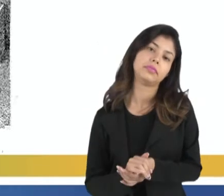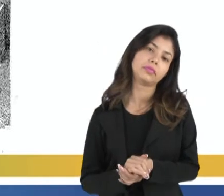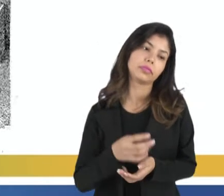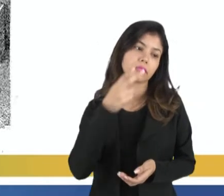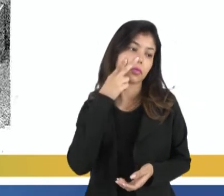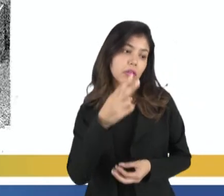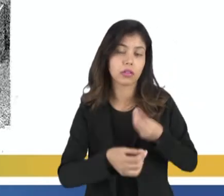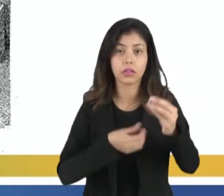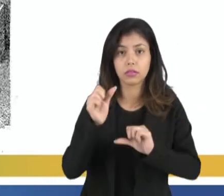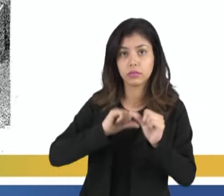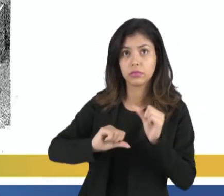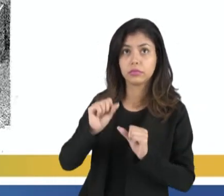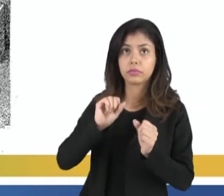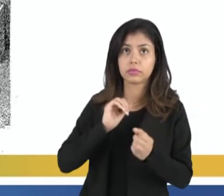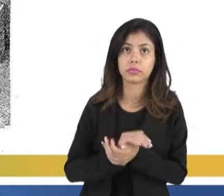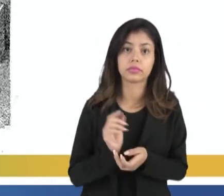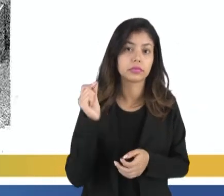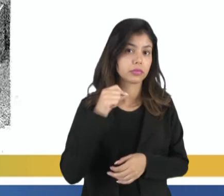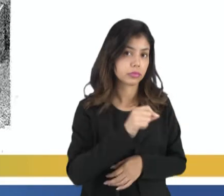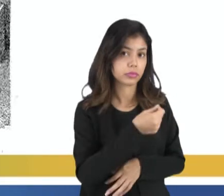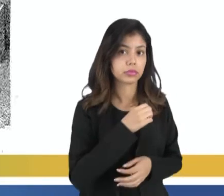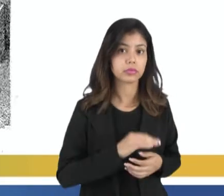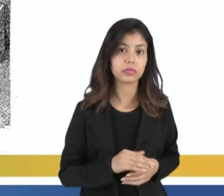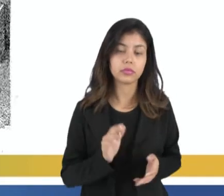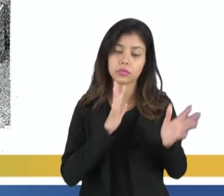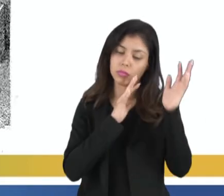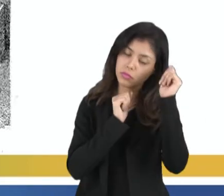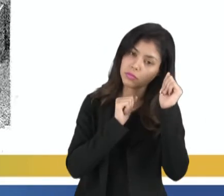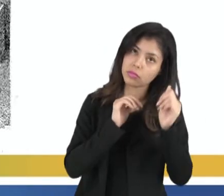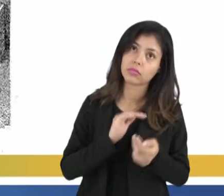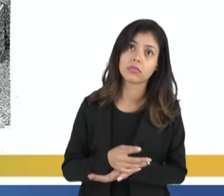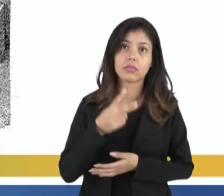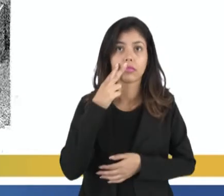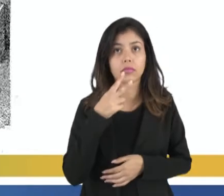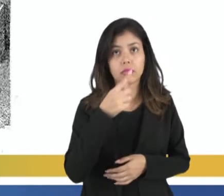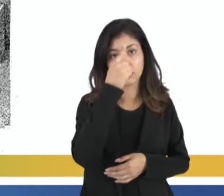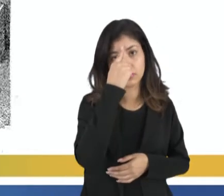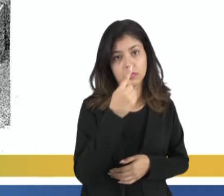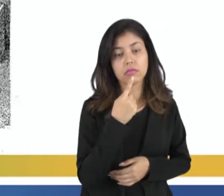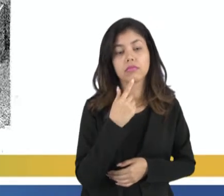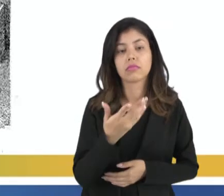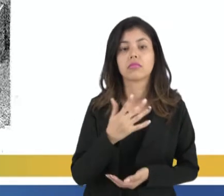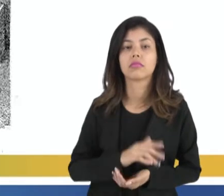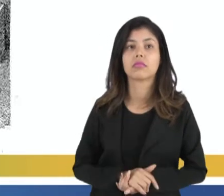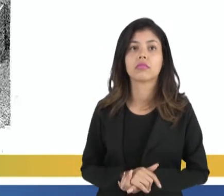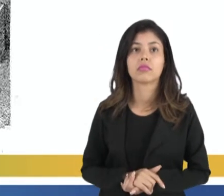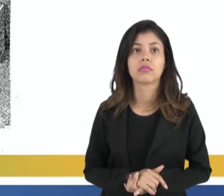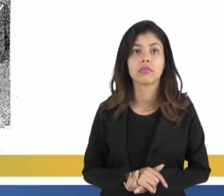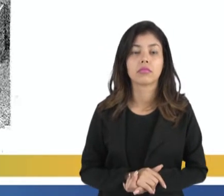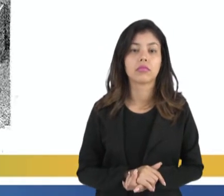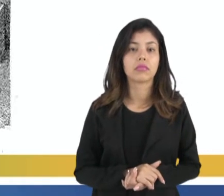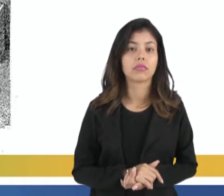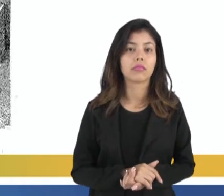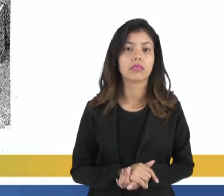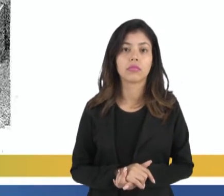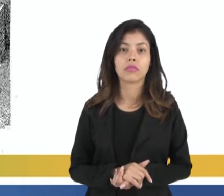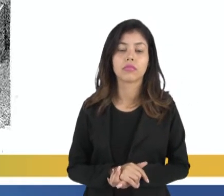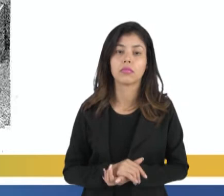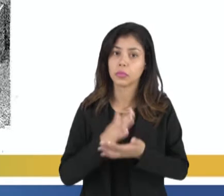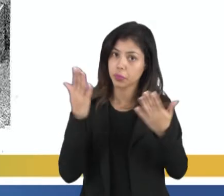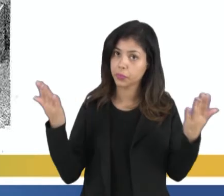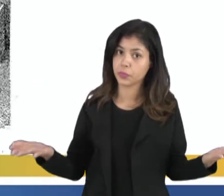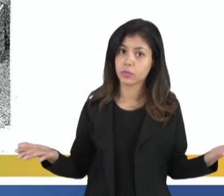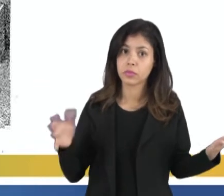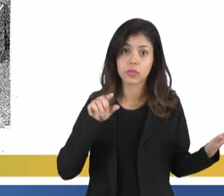ele se viu ali transformado num inseto, deitado ali na cama. Vejam aí essa imagem representando bem isso, né?